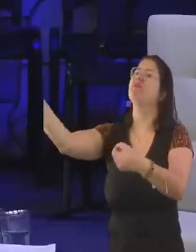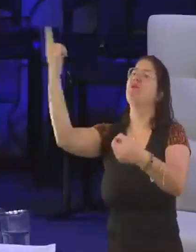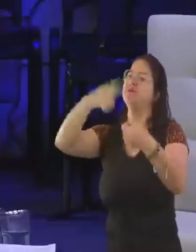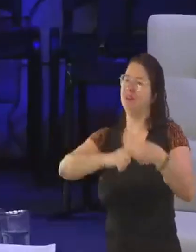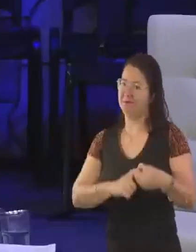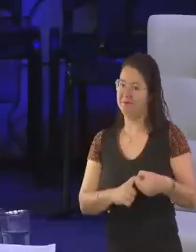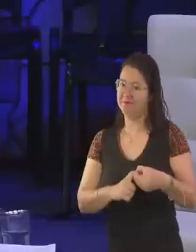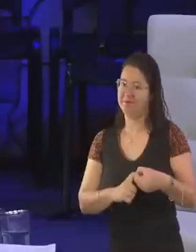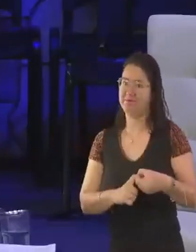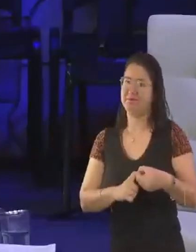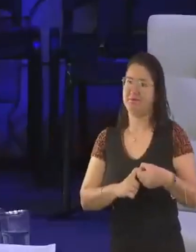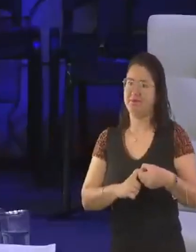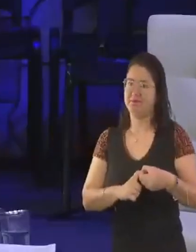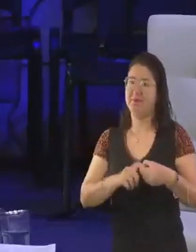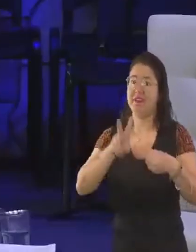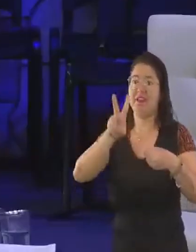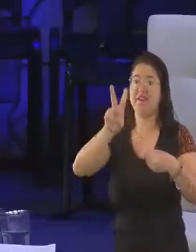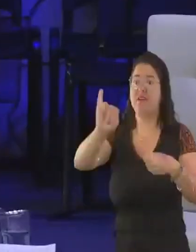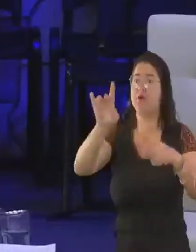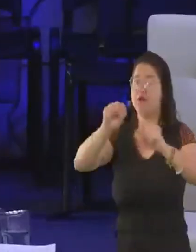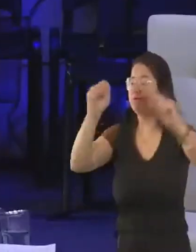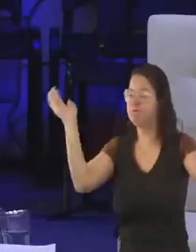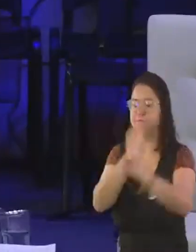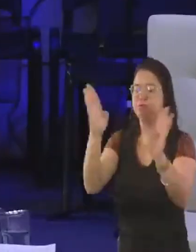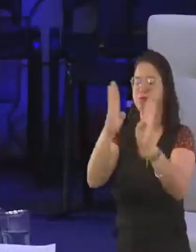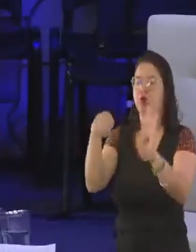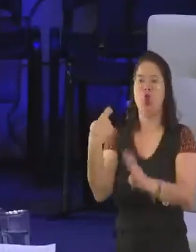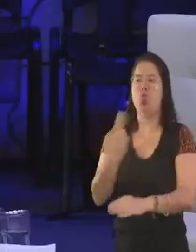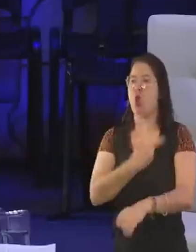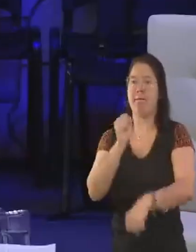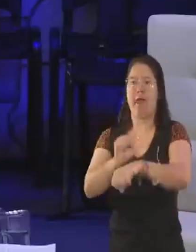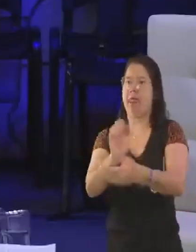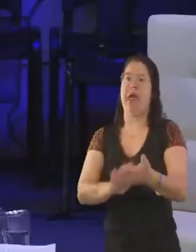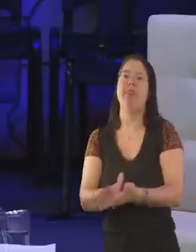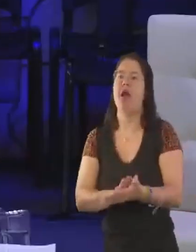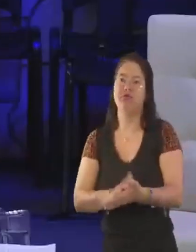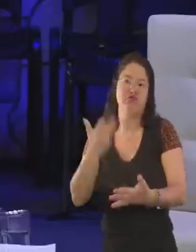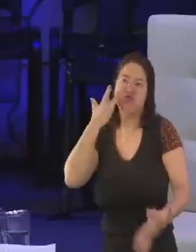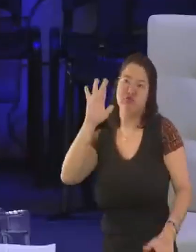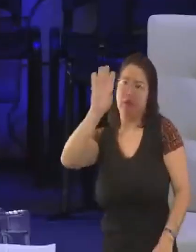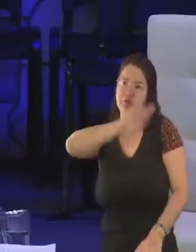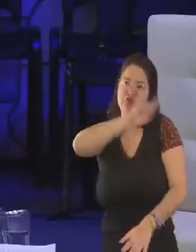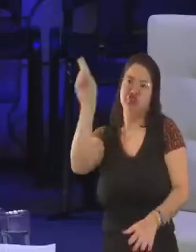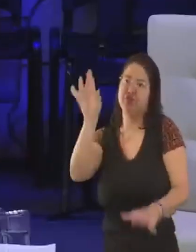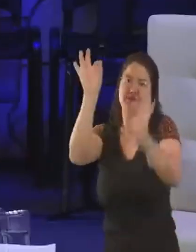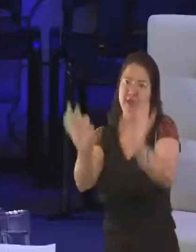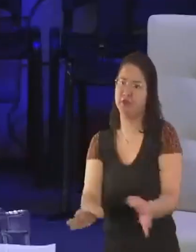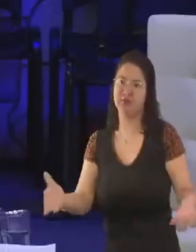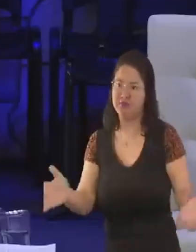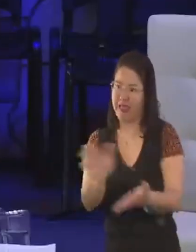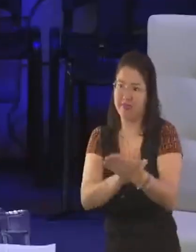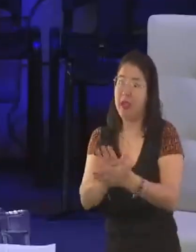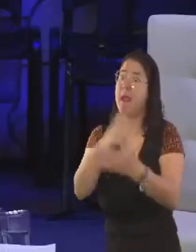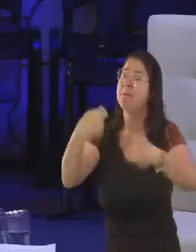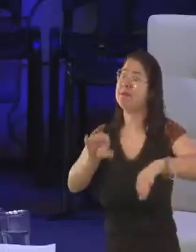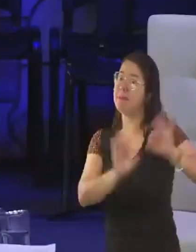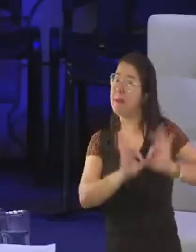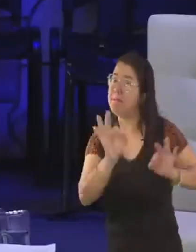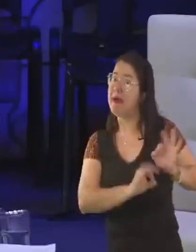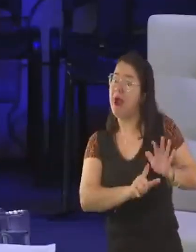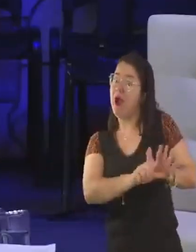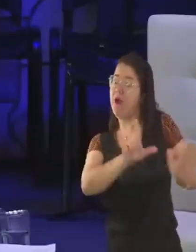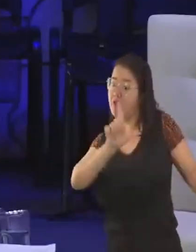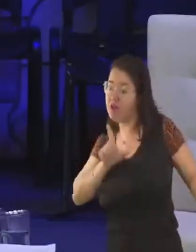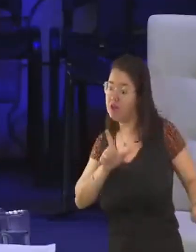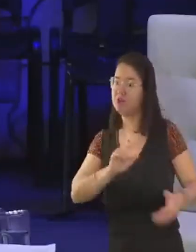volta será o cumprimento final de toda a esperança. Que o Senhor Deus nos abençoe, irmãos, nesta